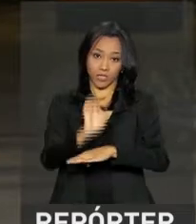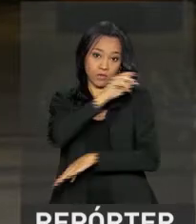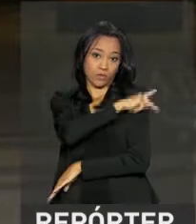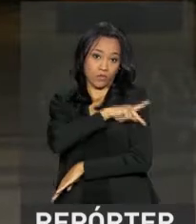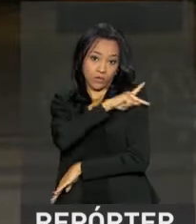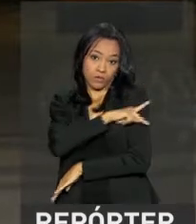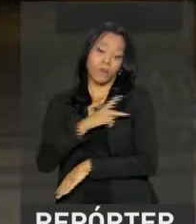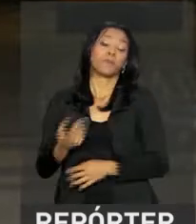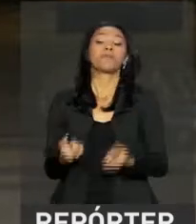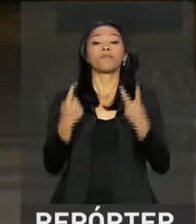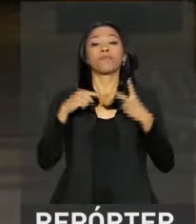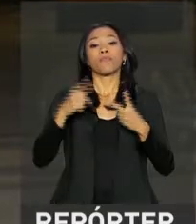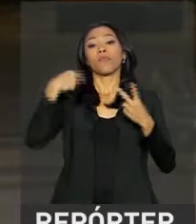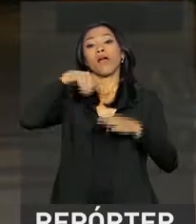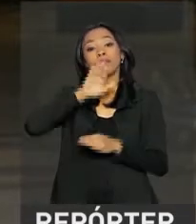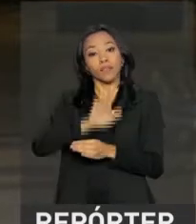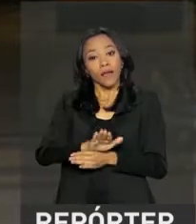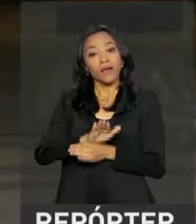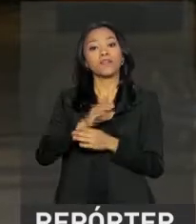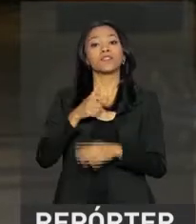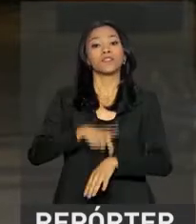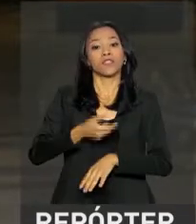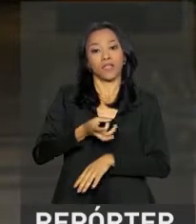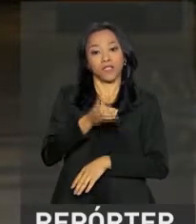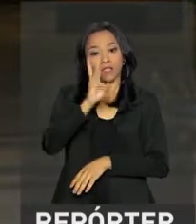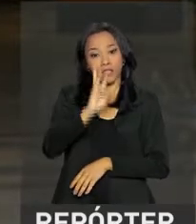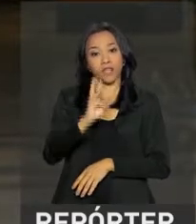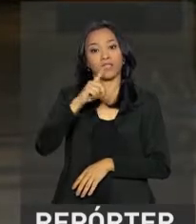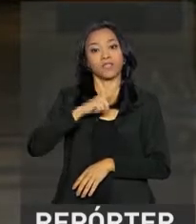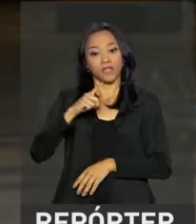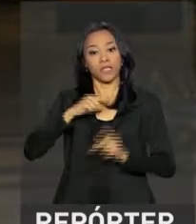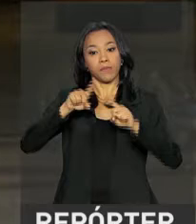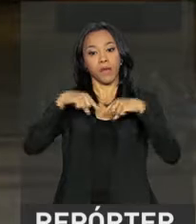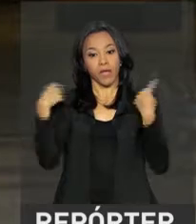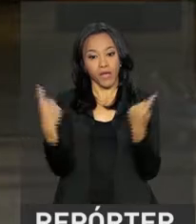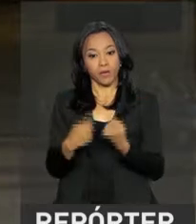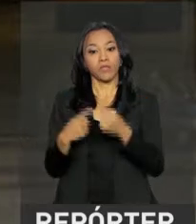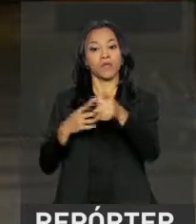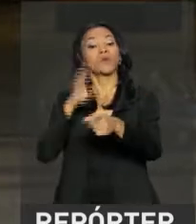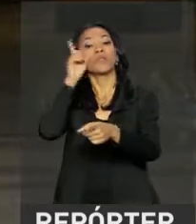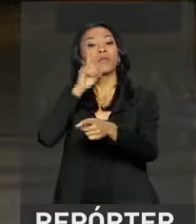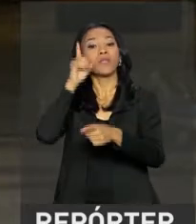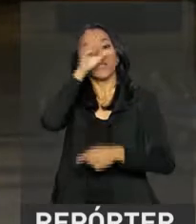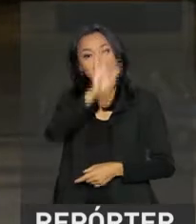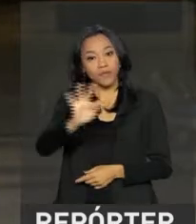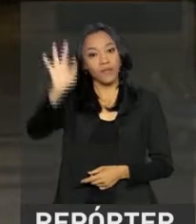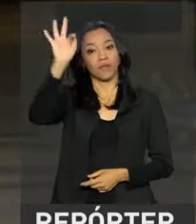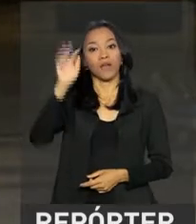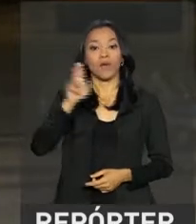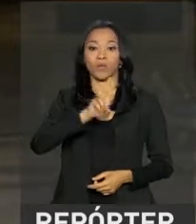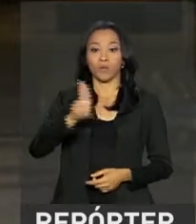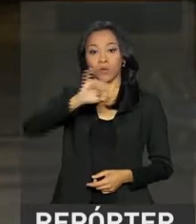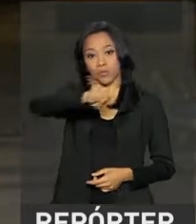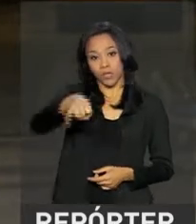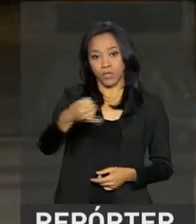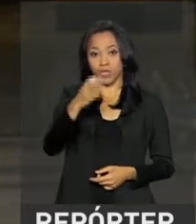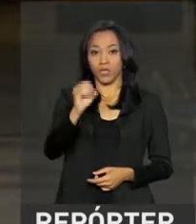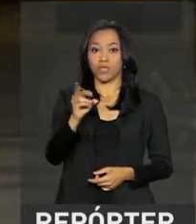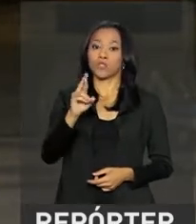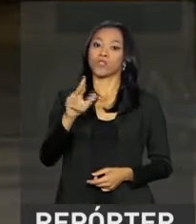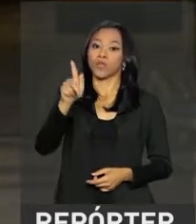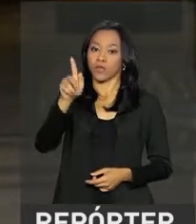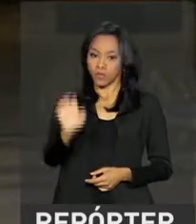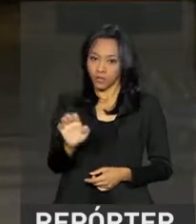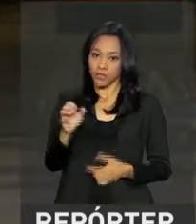tarde às 15 horas temer se reúne com o deputado federal jorge tadeu mudalen do dem de são